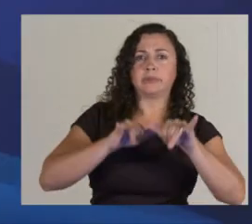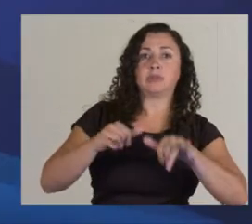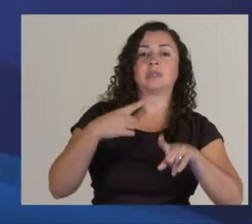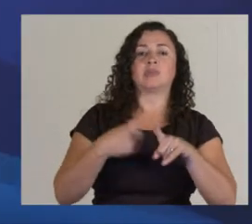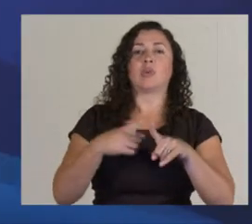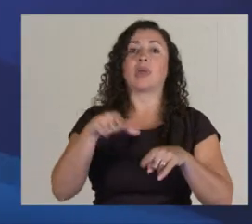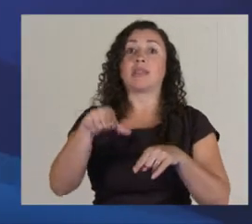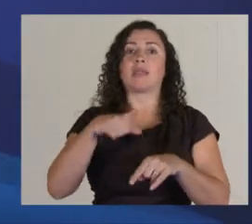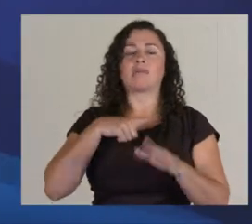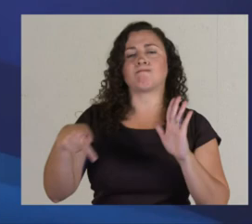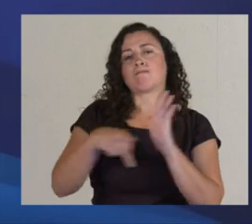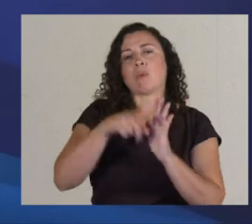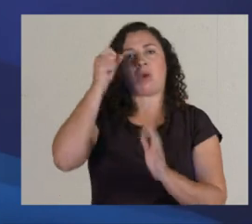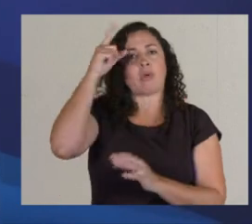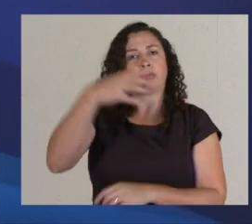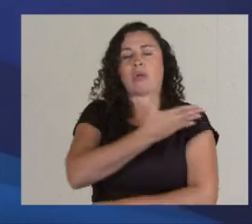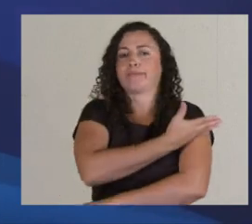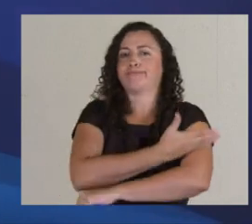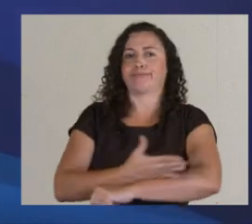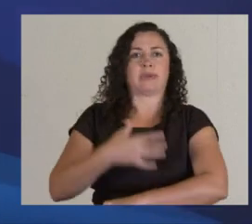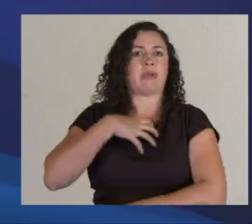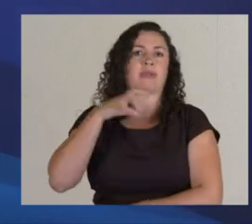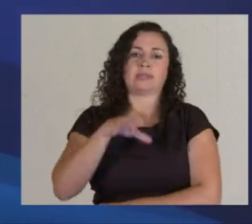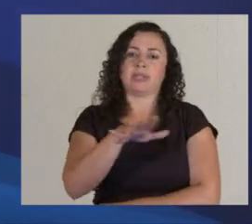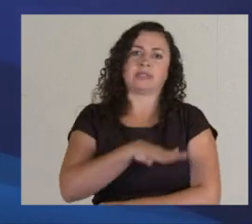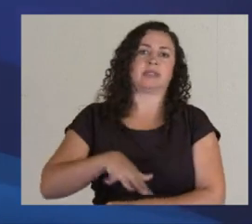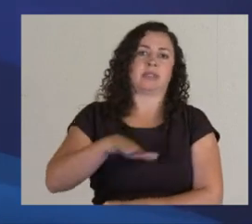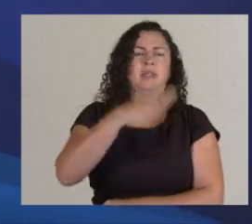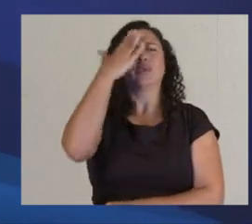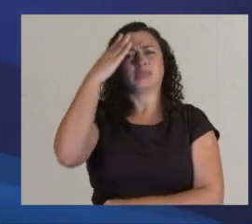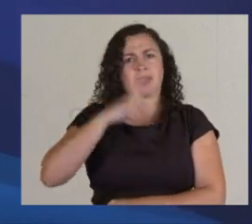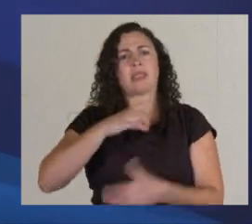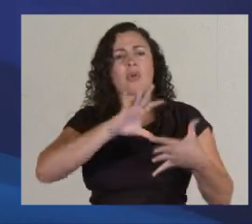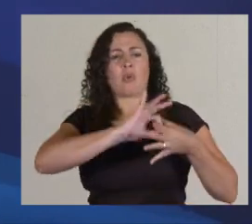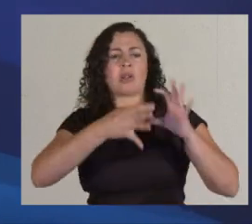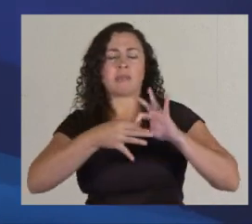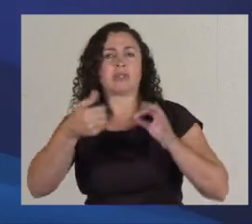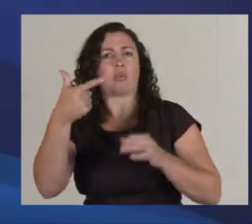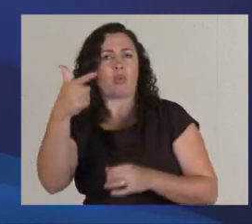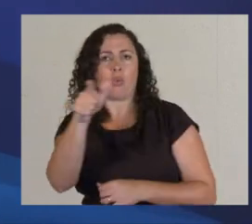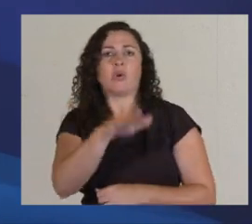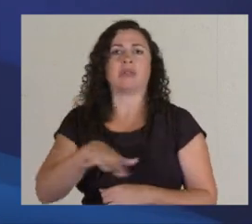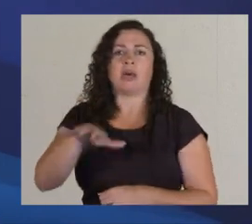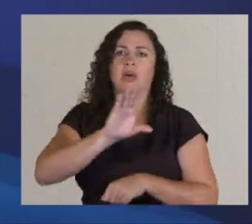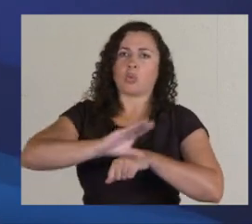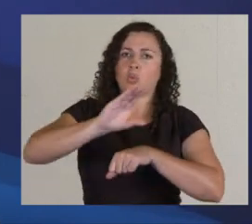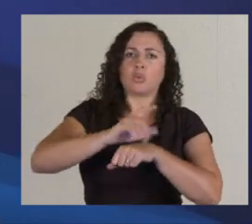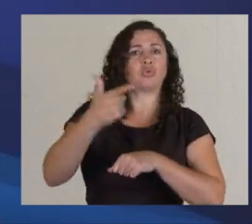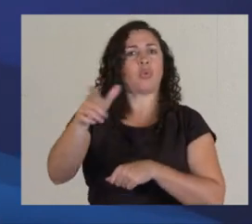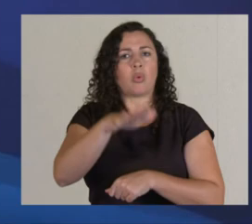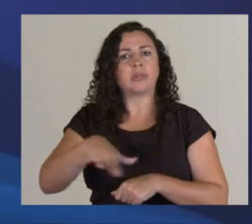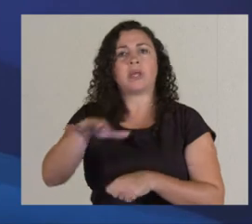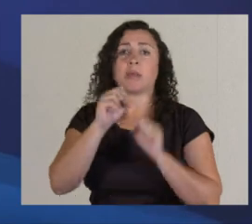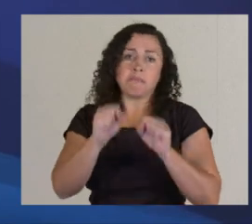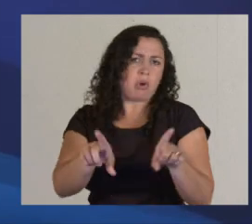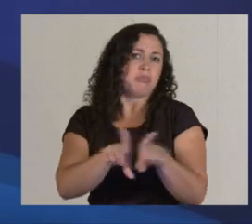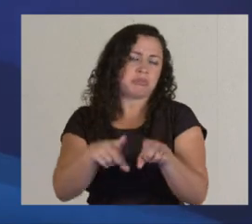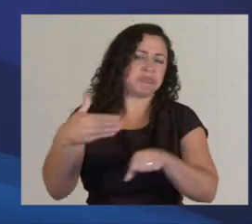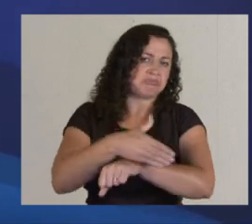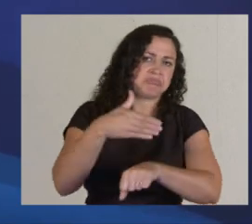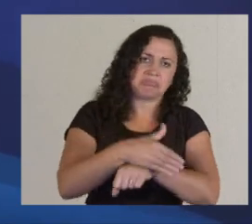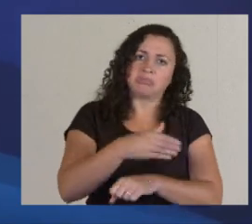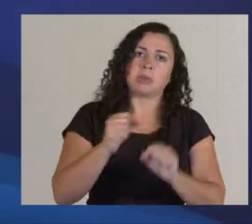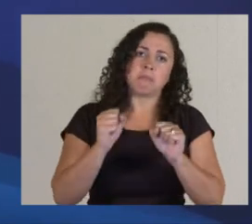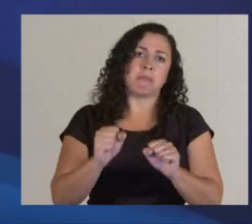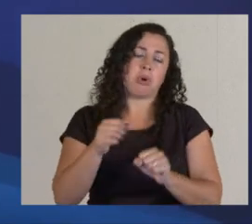Olimpíadas científicas nessas áreas. Sabemos que existem Olimpíadas em outras áreas também, então, portanto, cursos de outras áreas podem